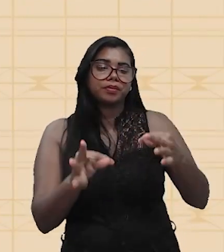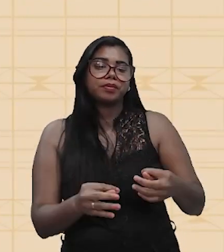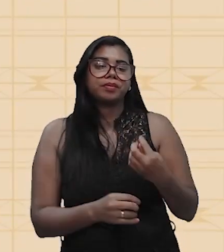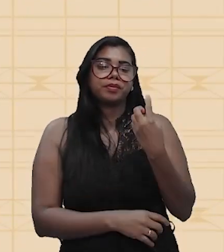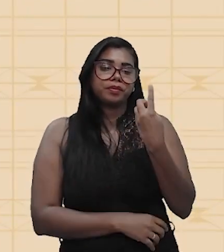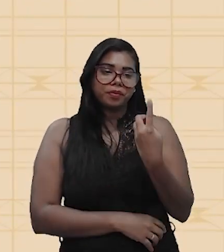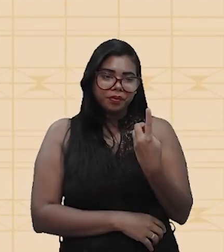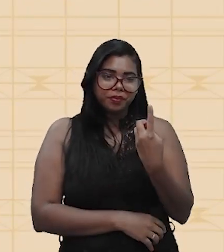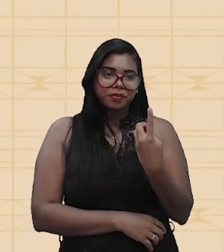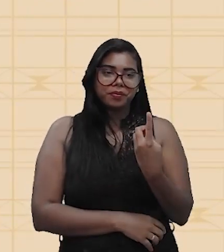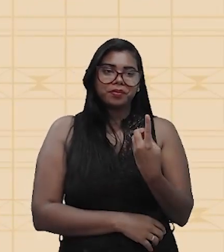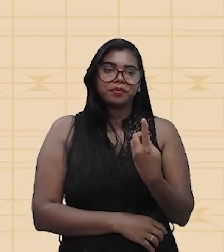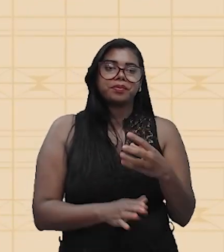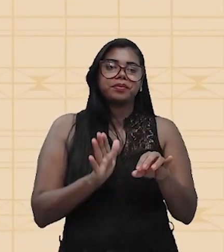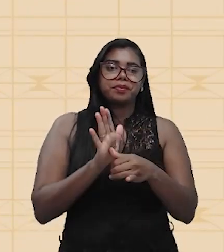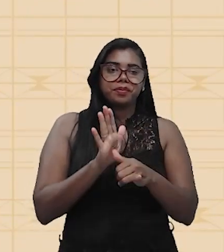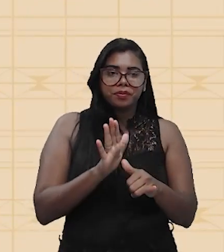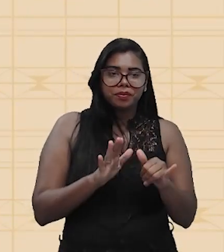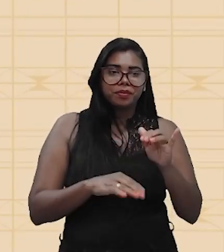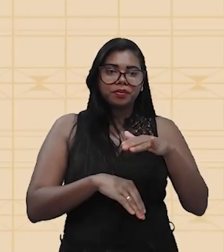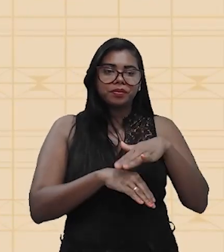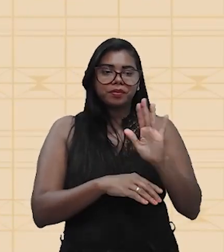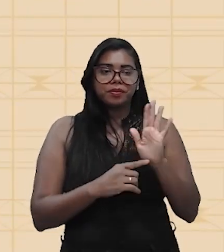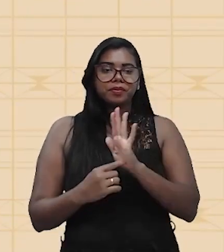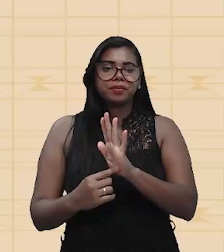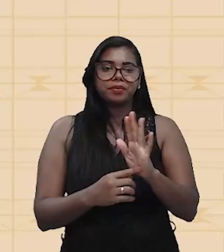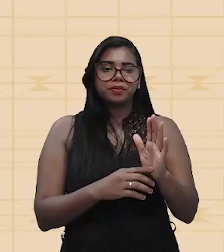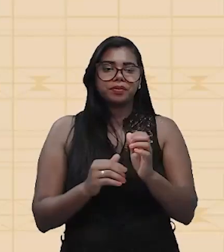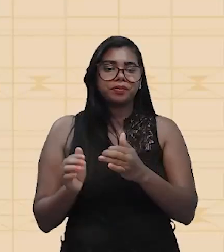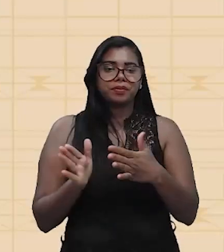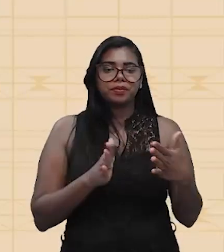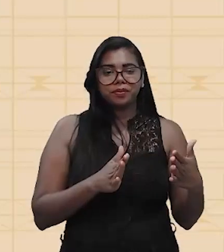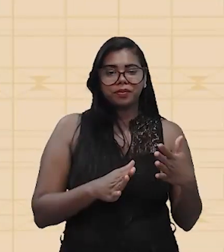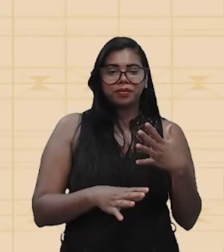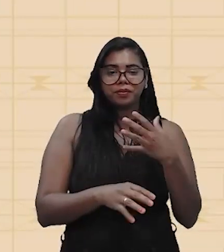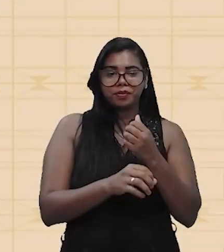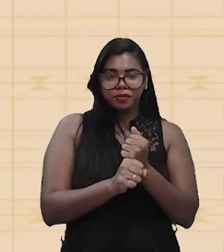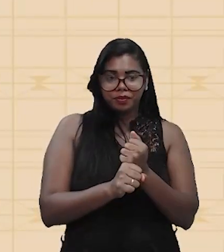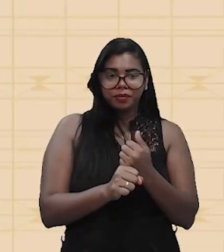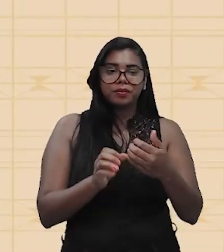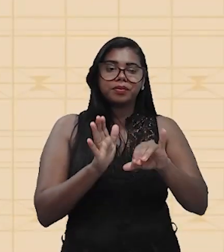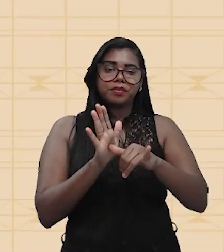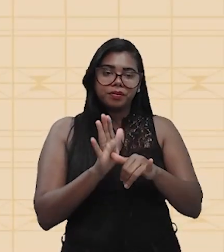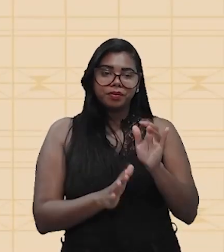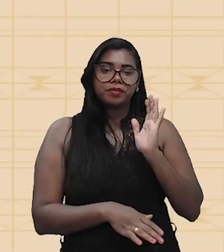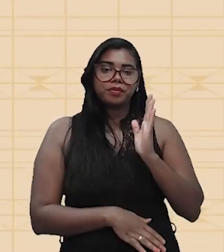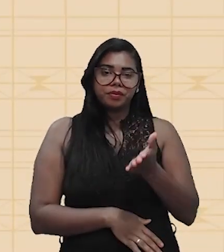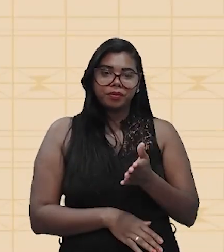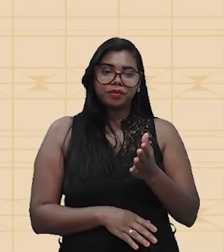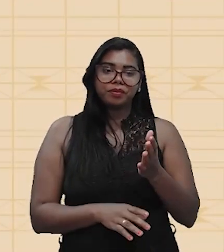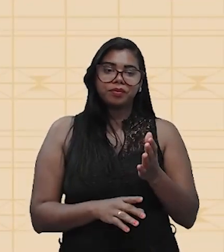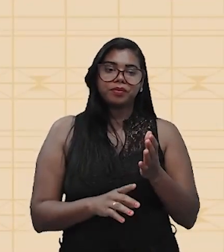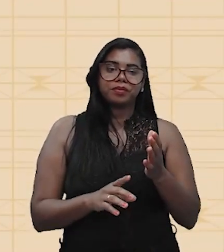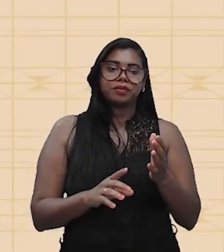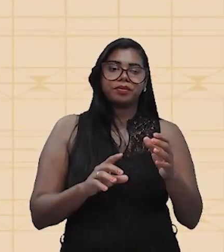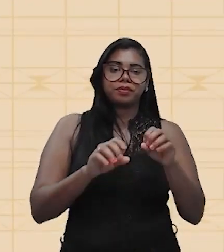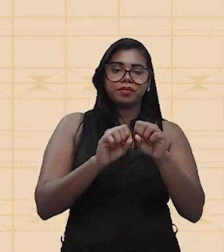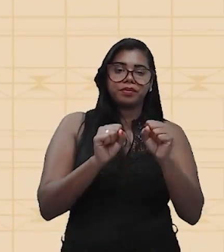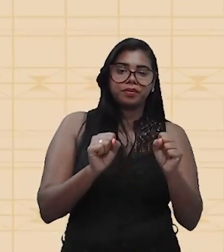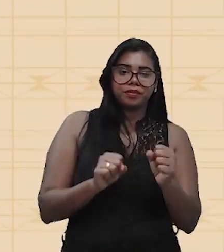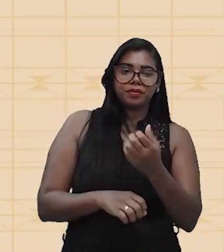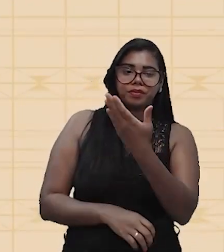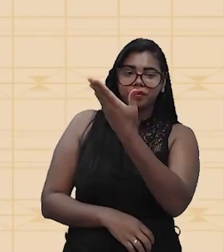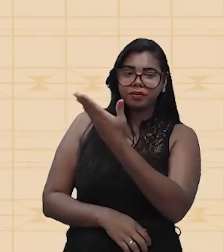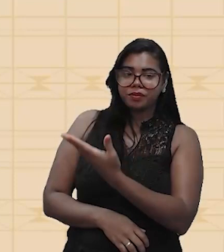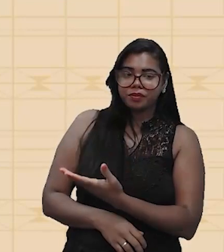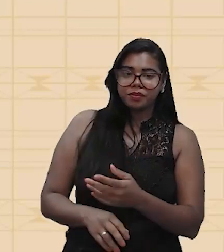esse resistor equivalente na associação em série é a soma dos resistores. Já a associação em paralelo, por